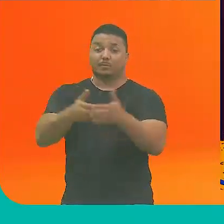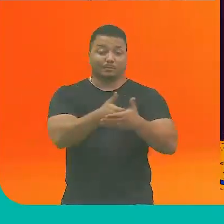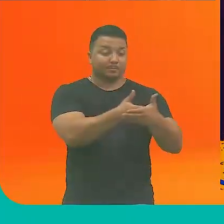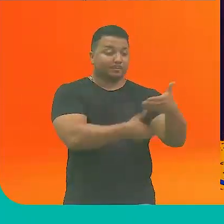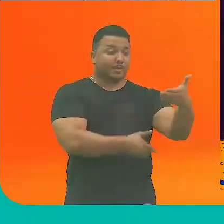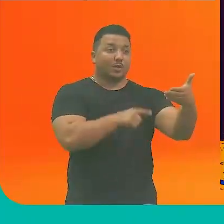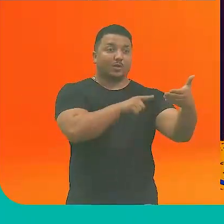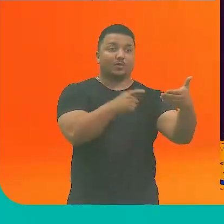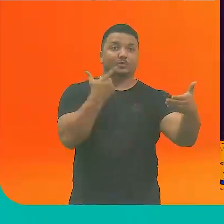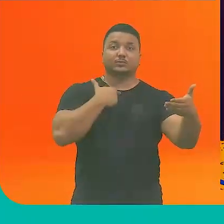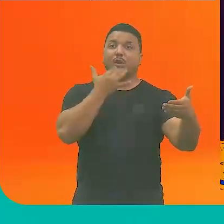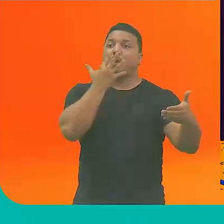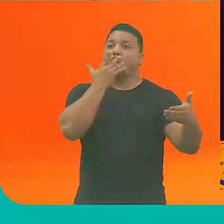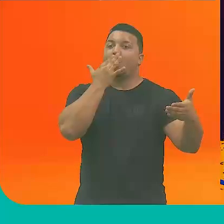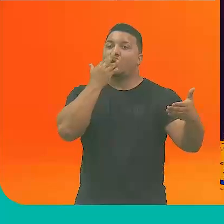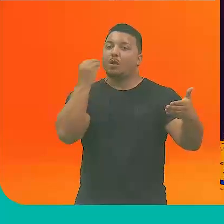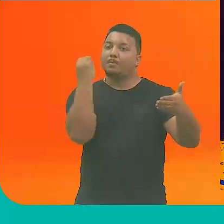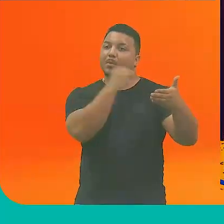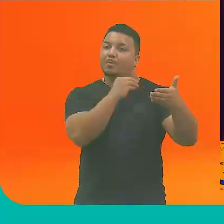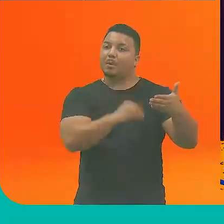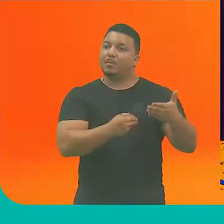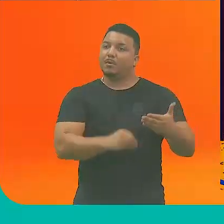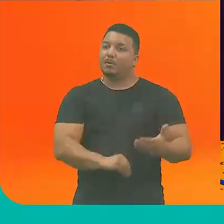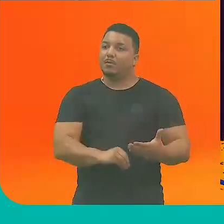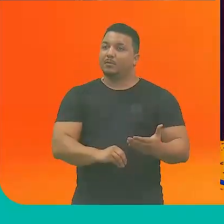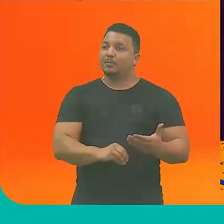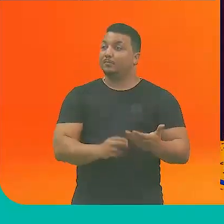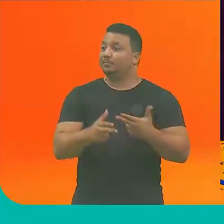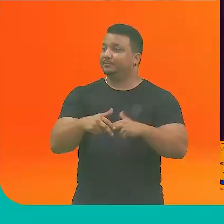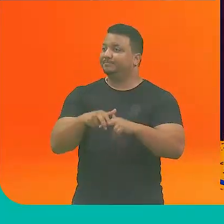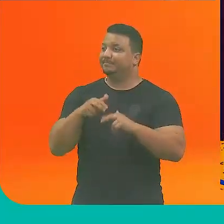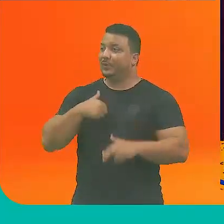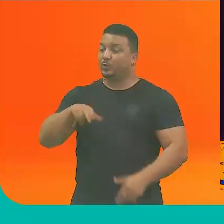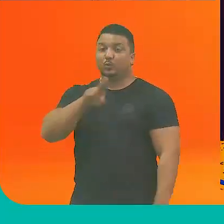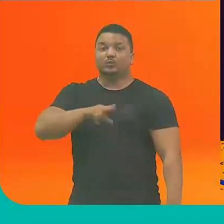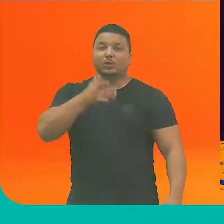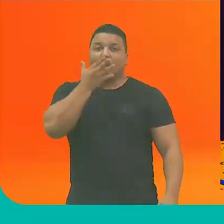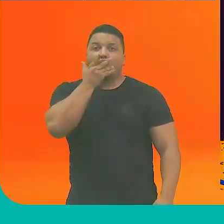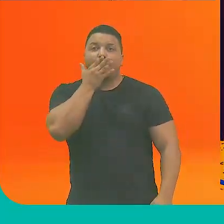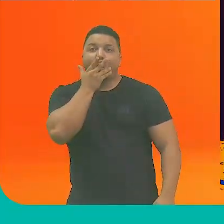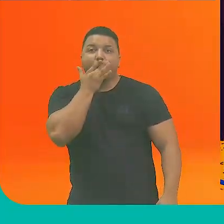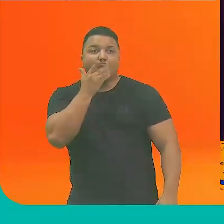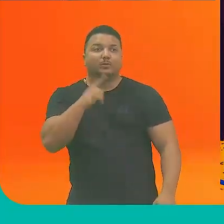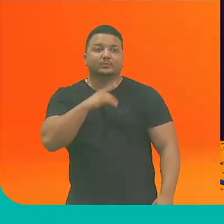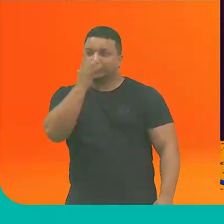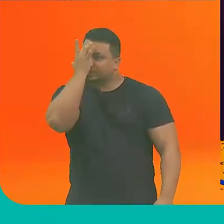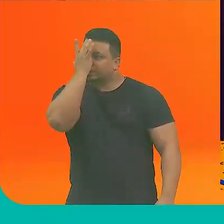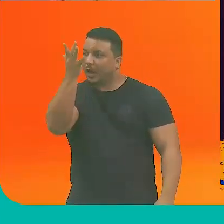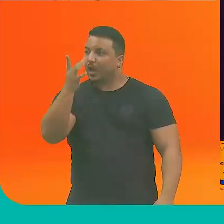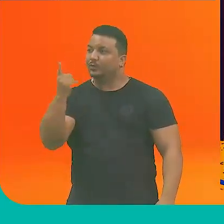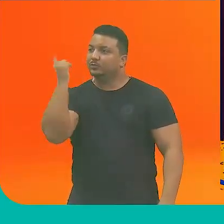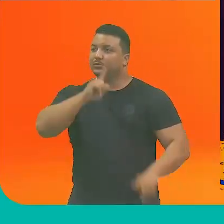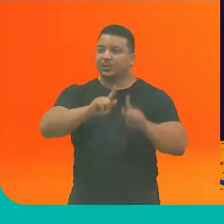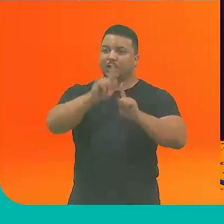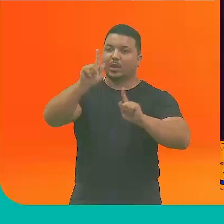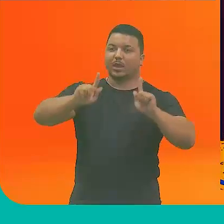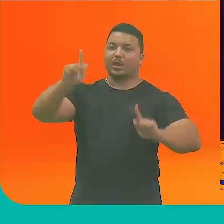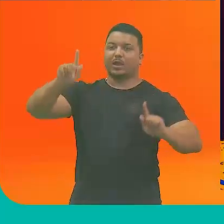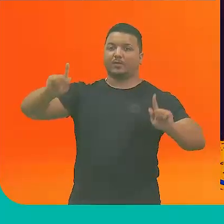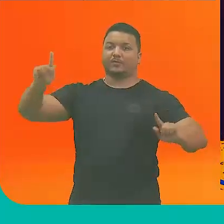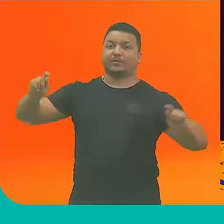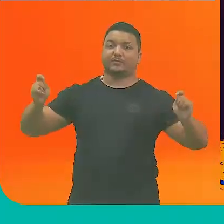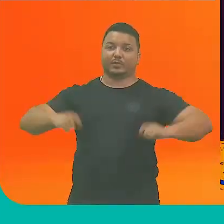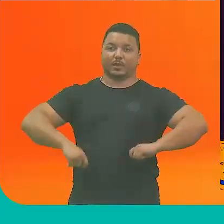ser colorida. Então, quando eu uso cores, facilita para colocar gráfico, porque eu